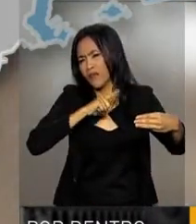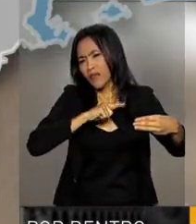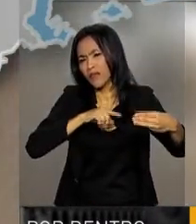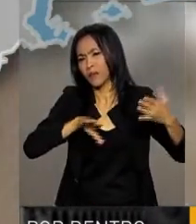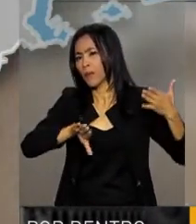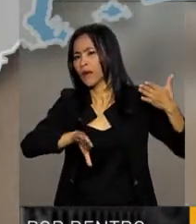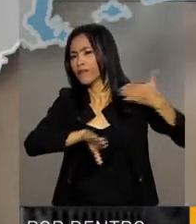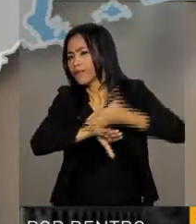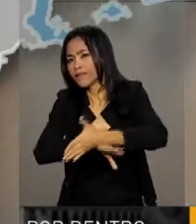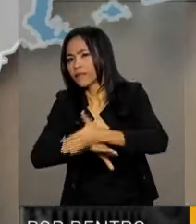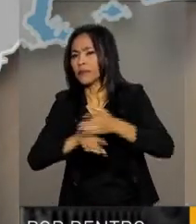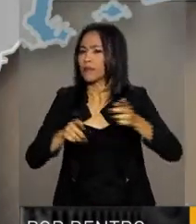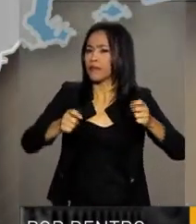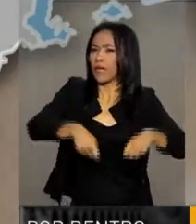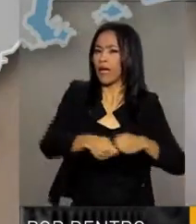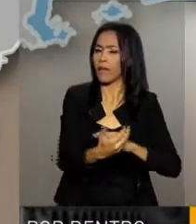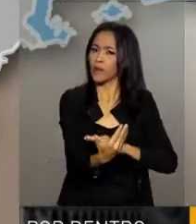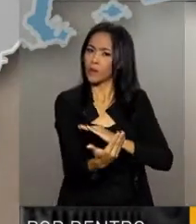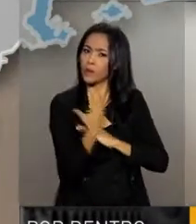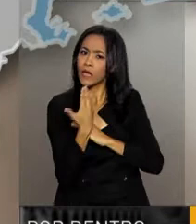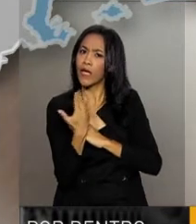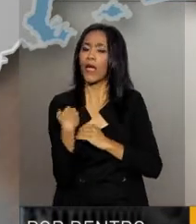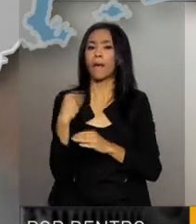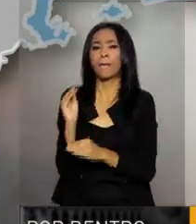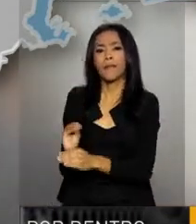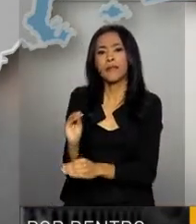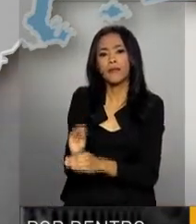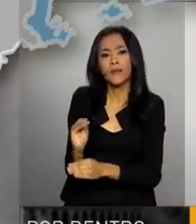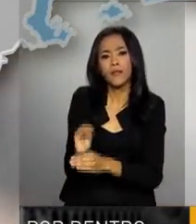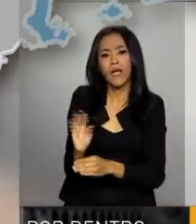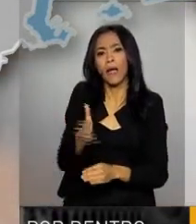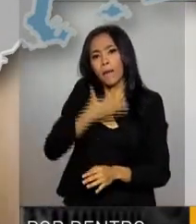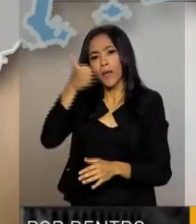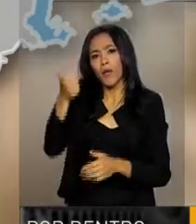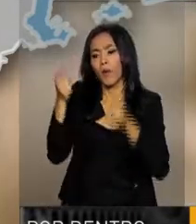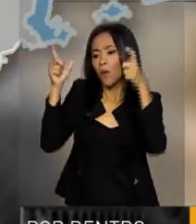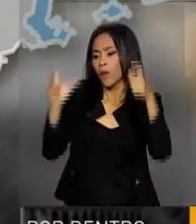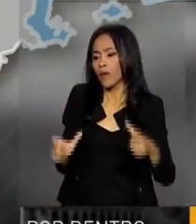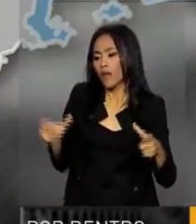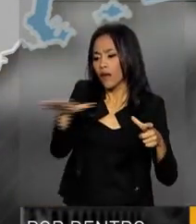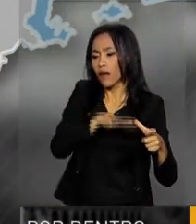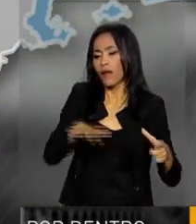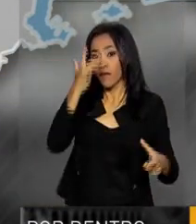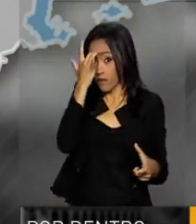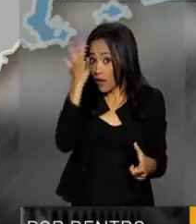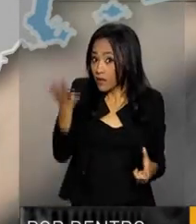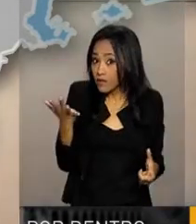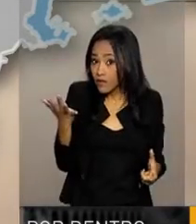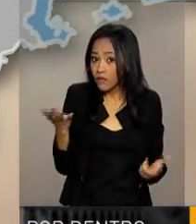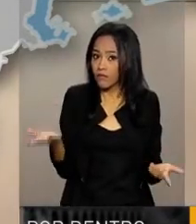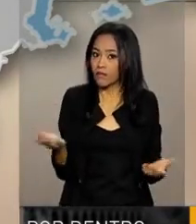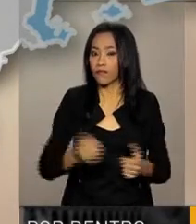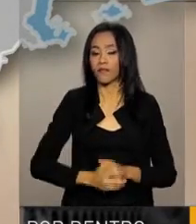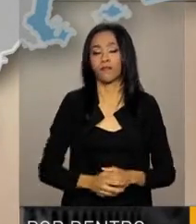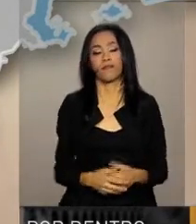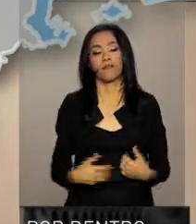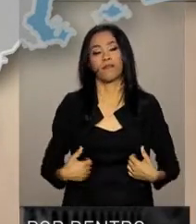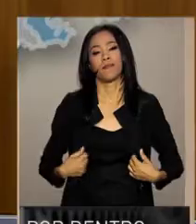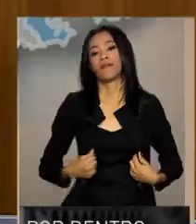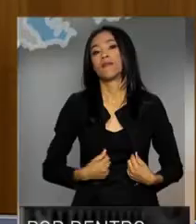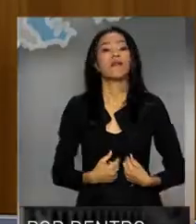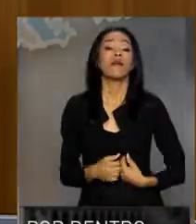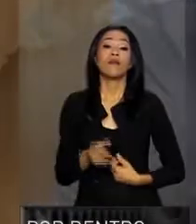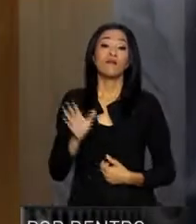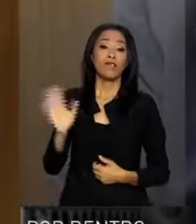pode nos ajudar a manter isso de forma melhor mais fácil olha eu como